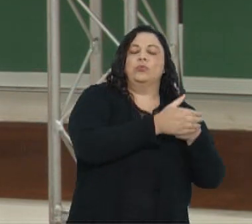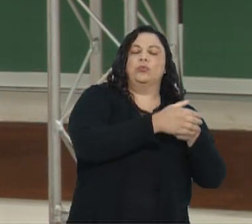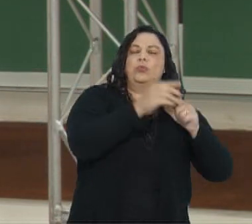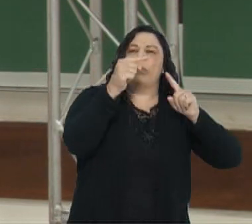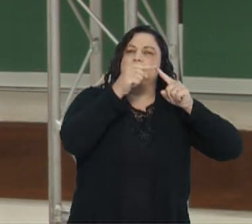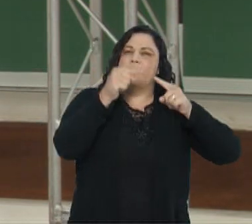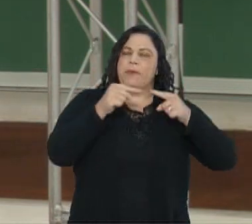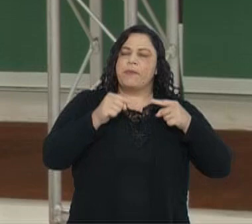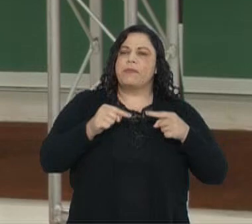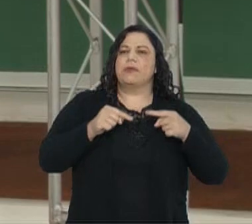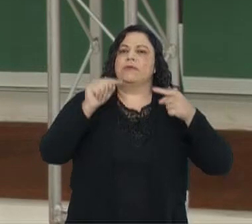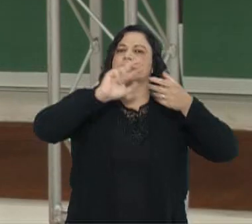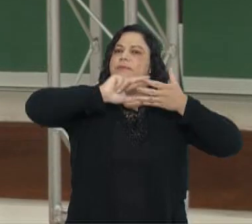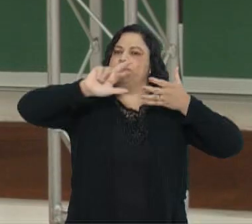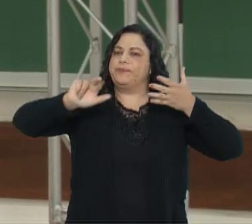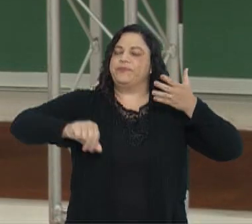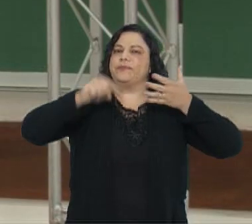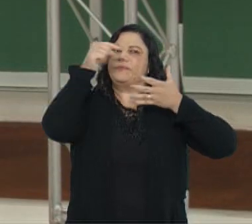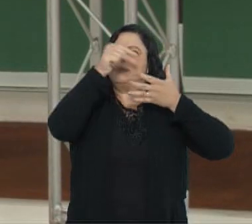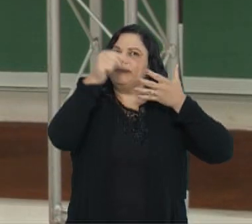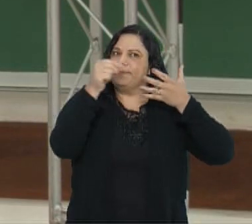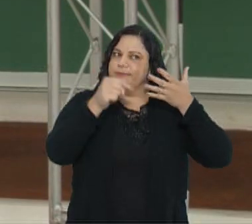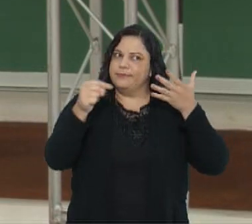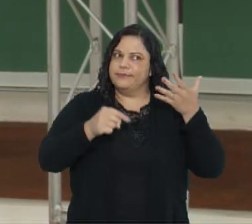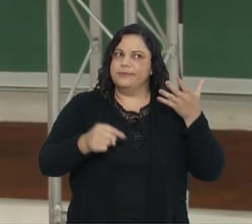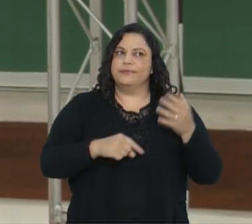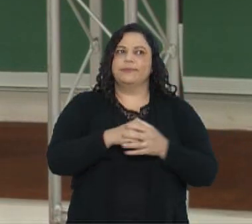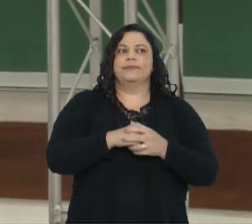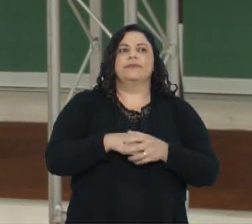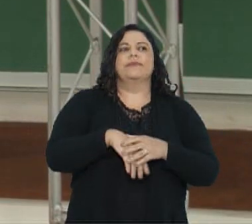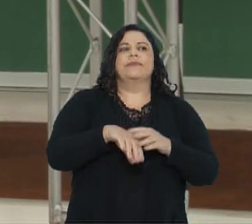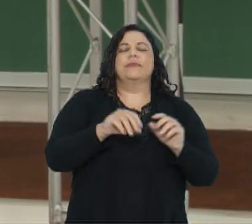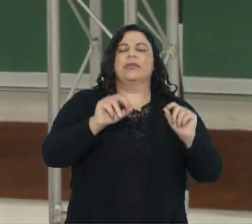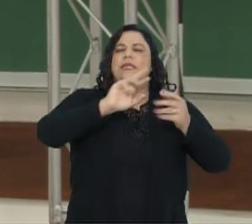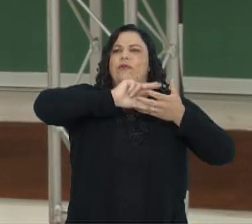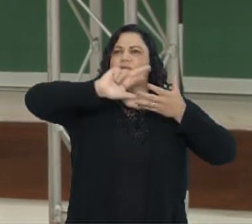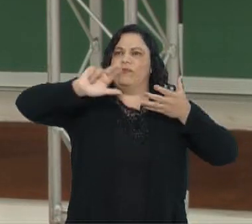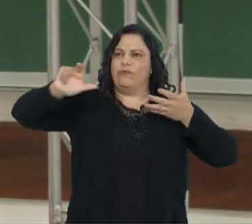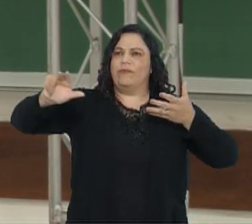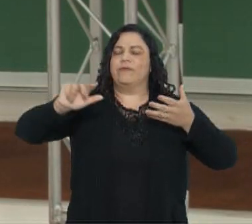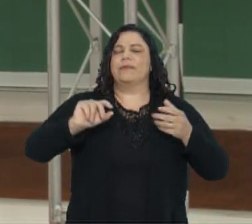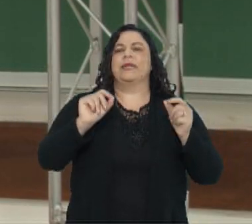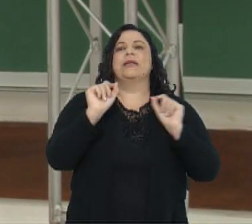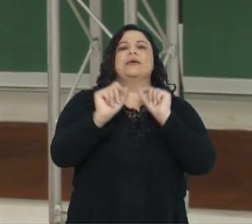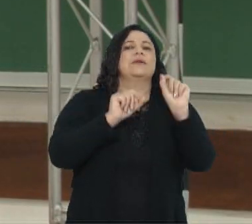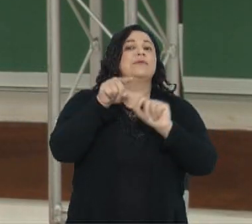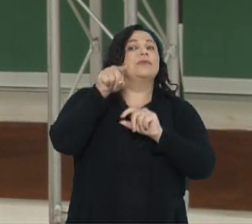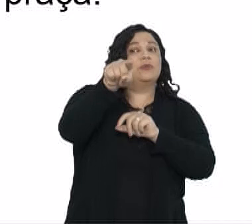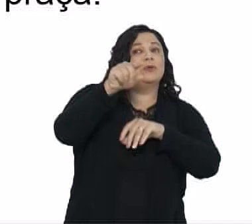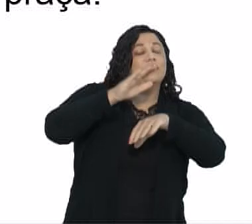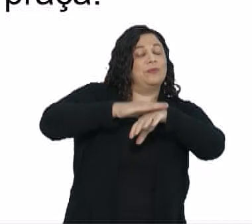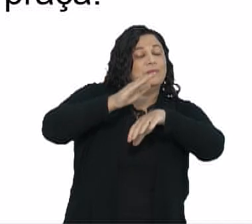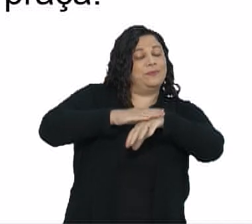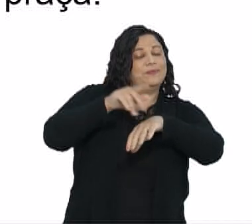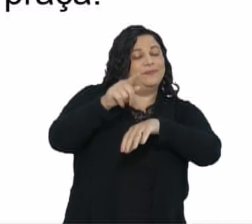simples, composto, oculto, indeterminado e inexistente. Com vocês.